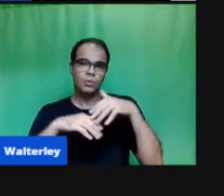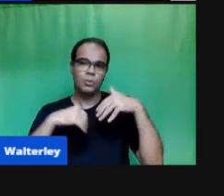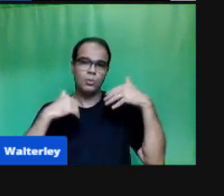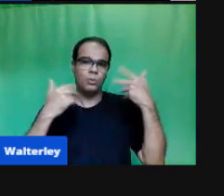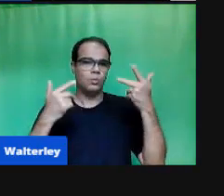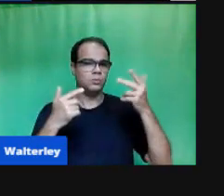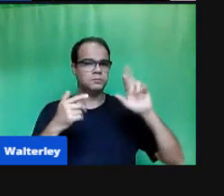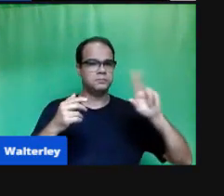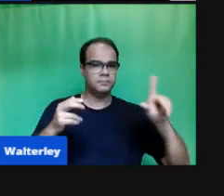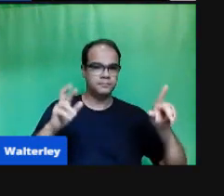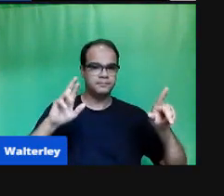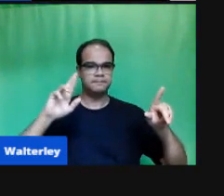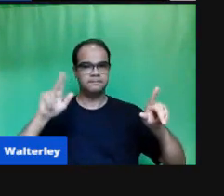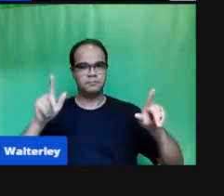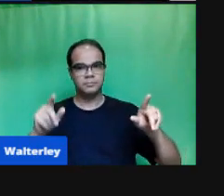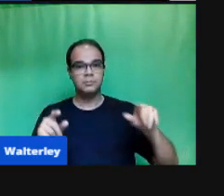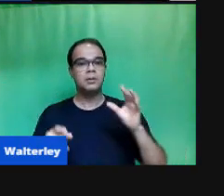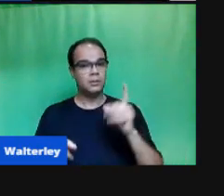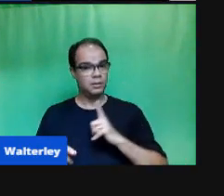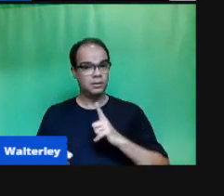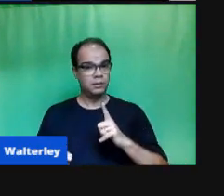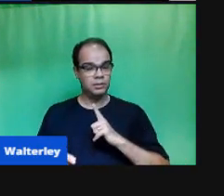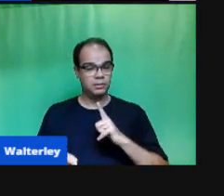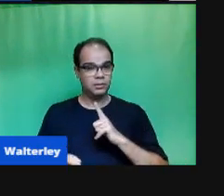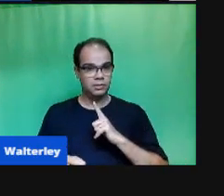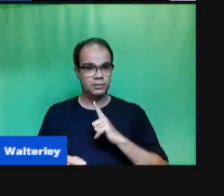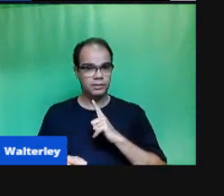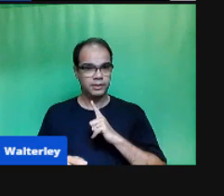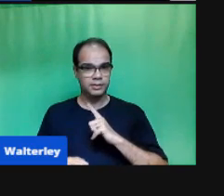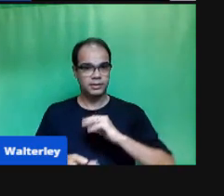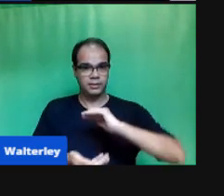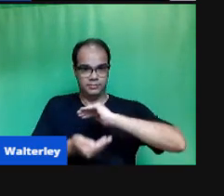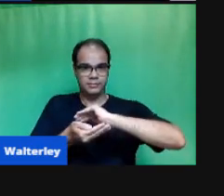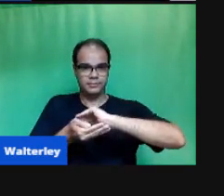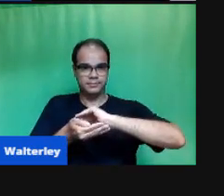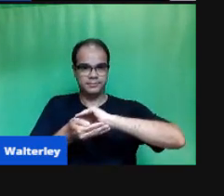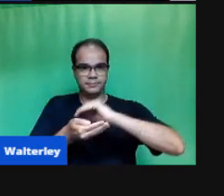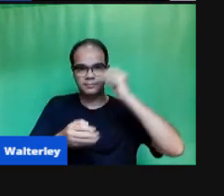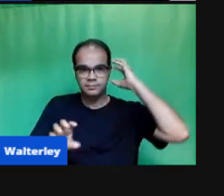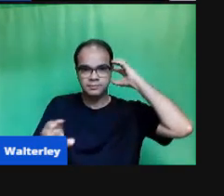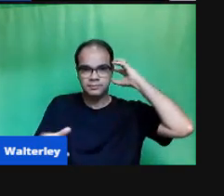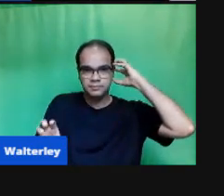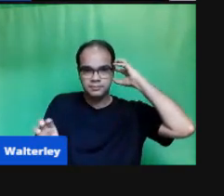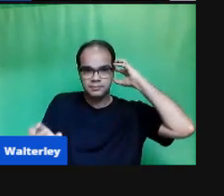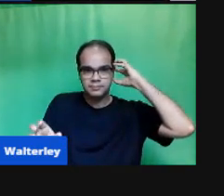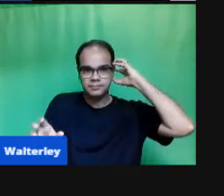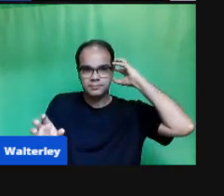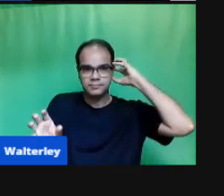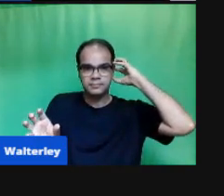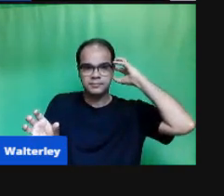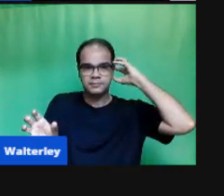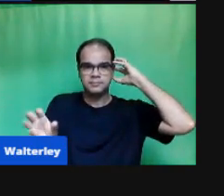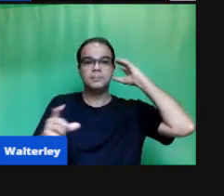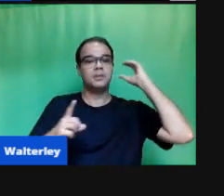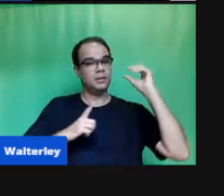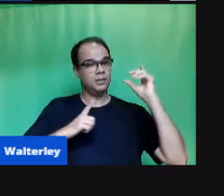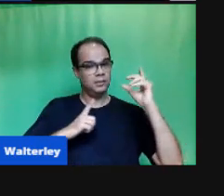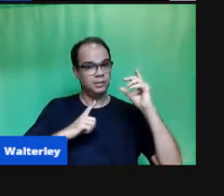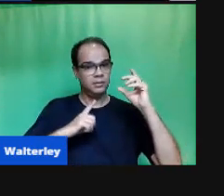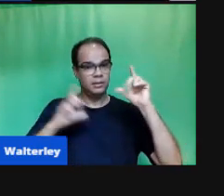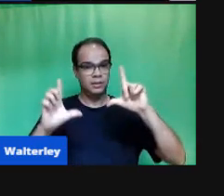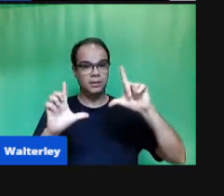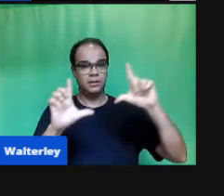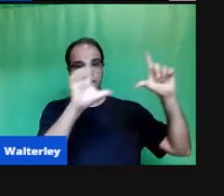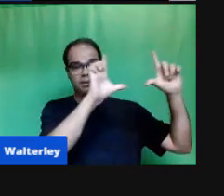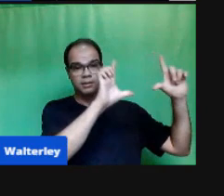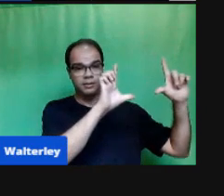participação. Nós temos a rádio da rede, nós temos as aulas da rede, né, que vocês podem estar usando